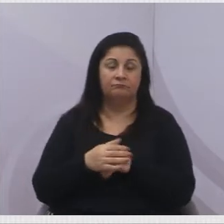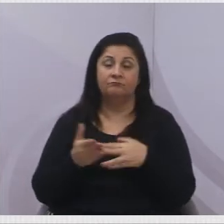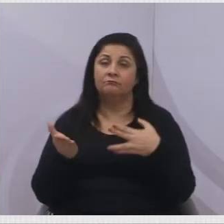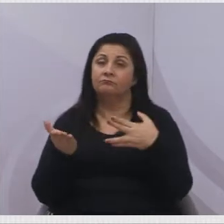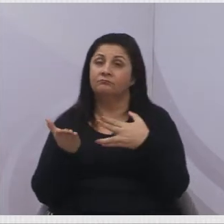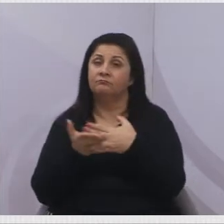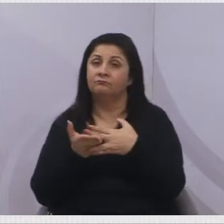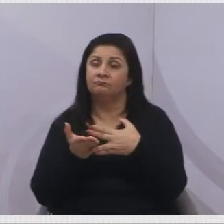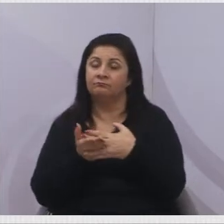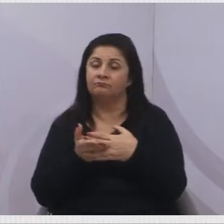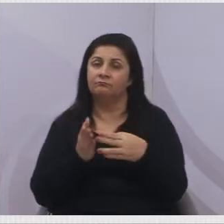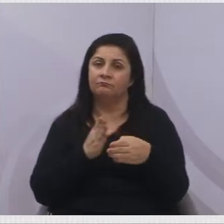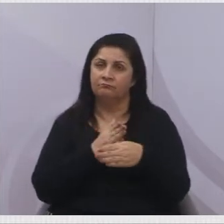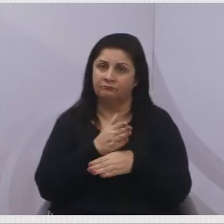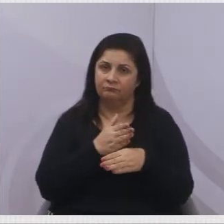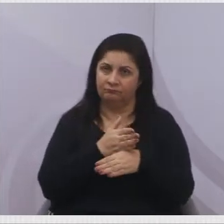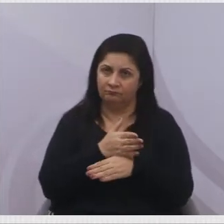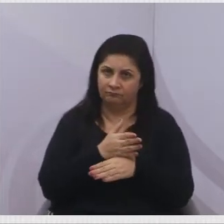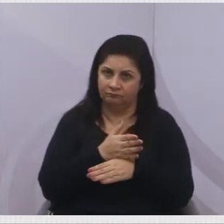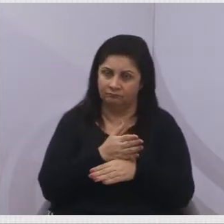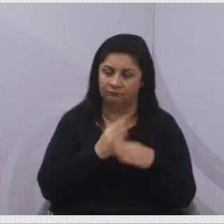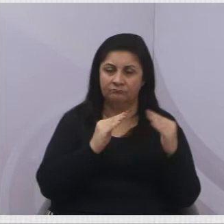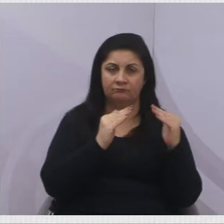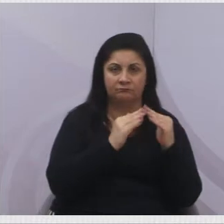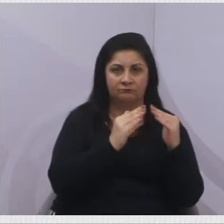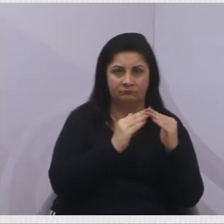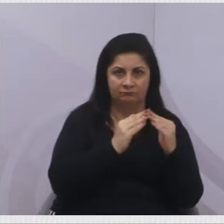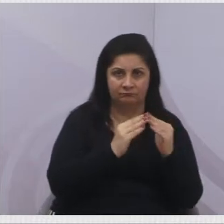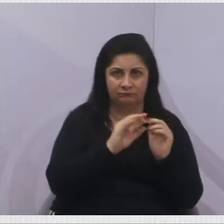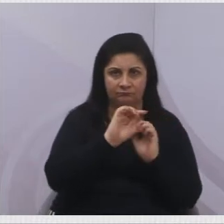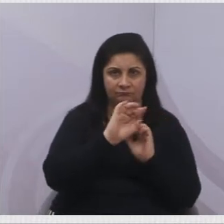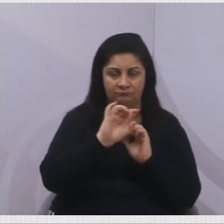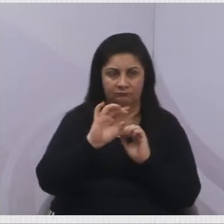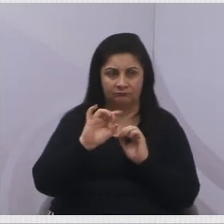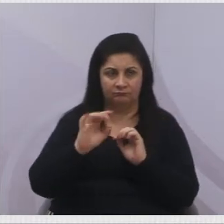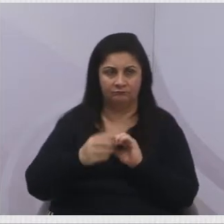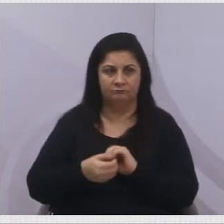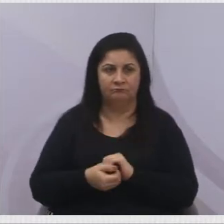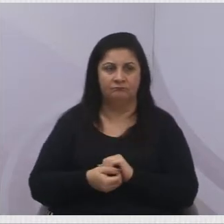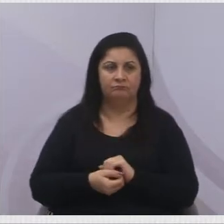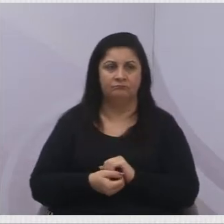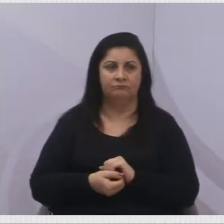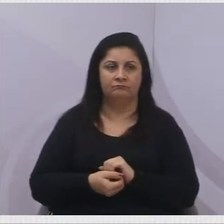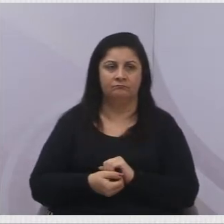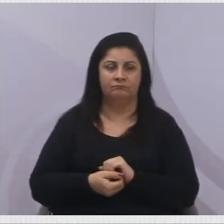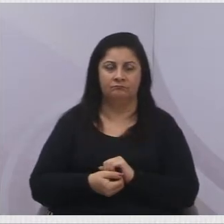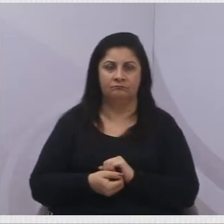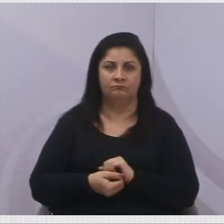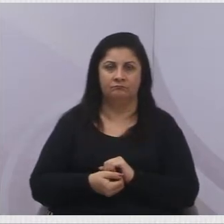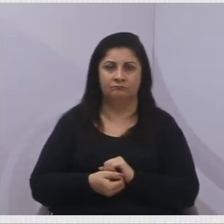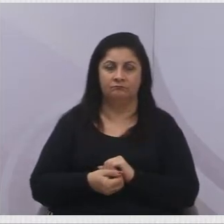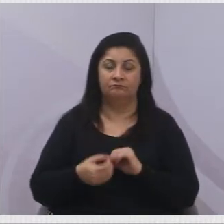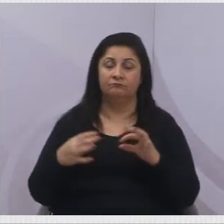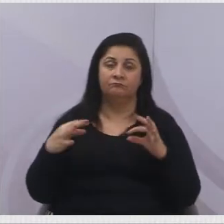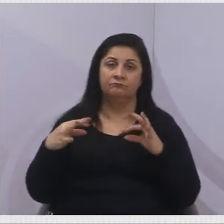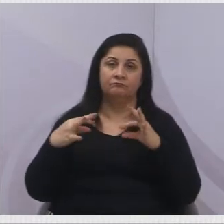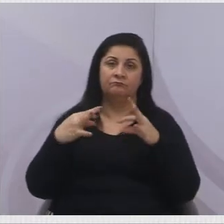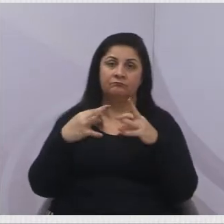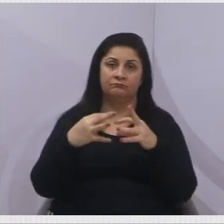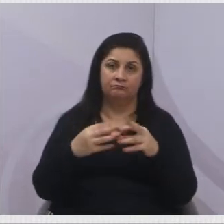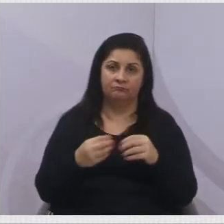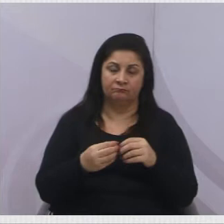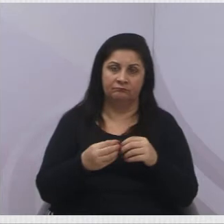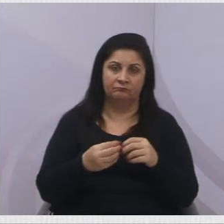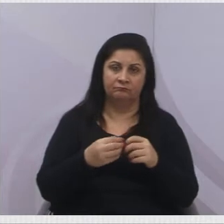de consulta domiciliar realizada por cada categoria profissional. Então, nós fechamos o ano